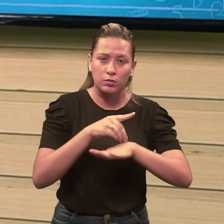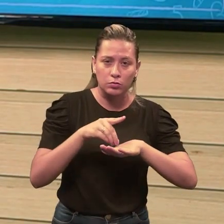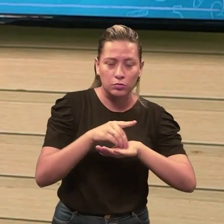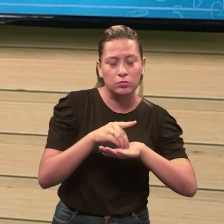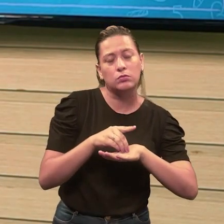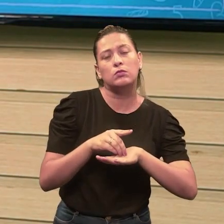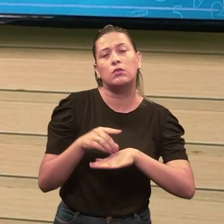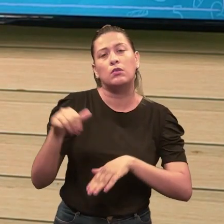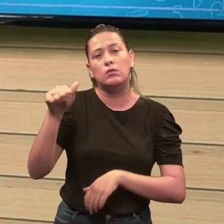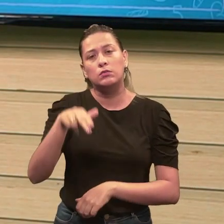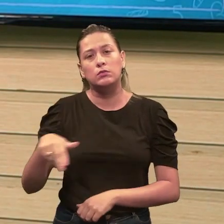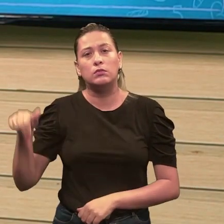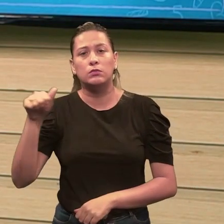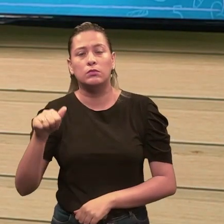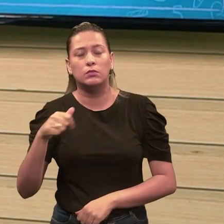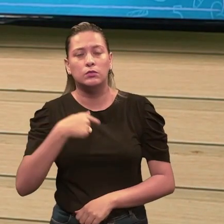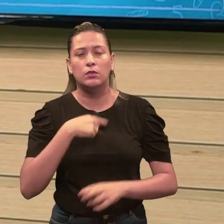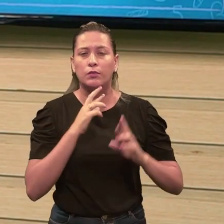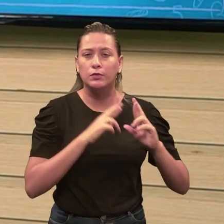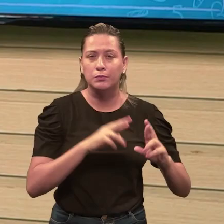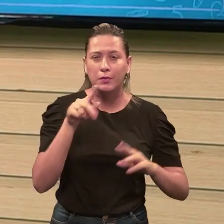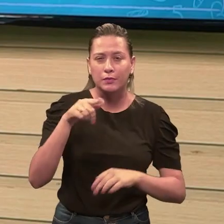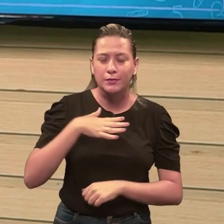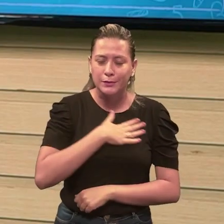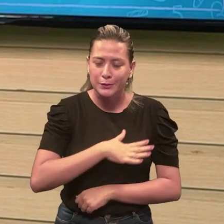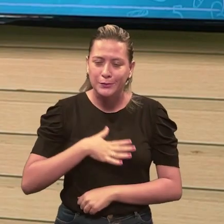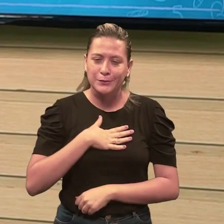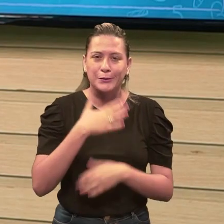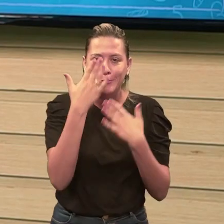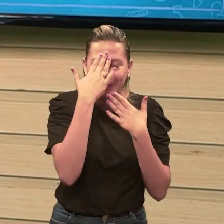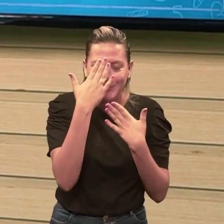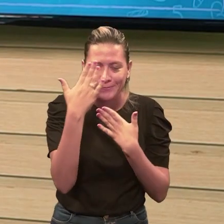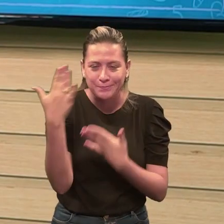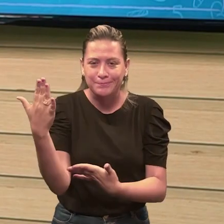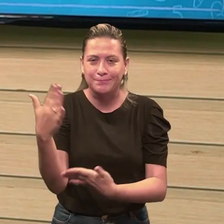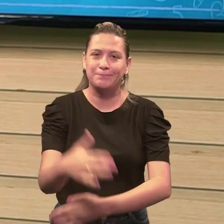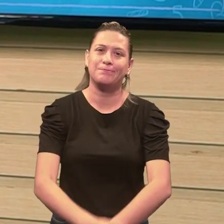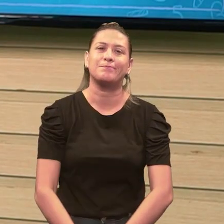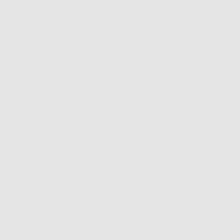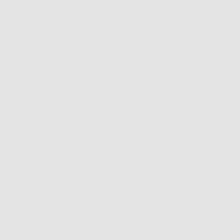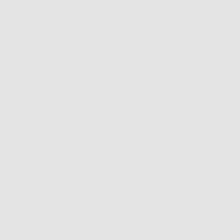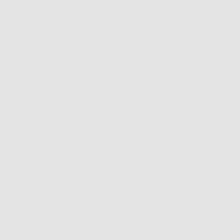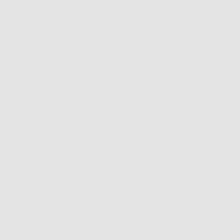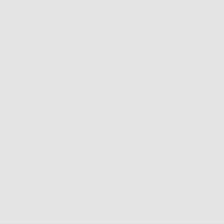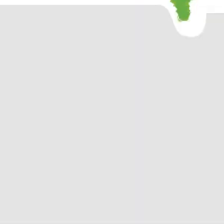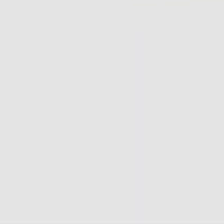digital. Eu espero que vocês tenham gostado e agradeço muito. Obrigada.